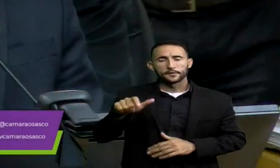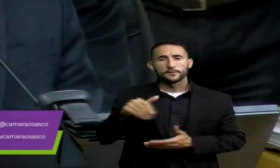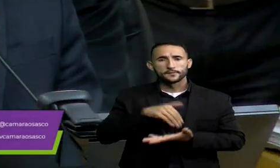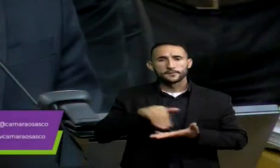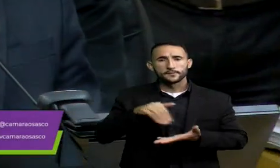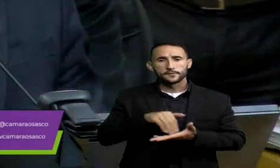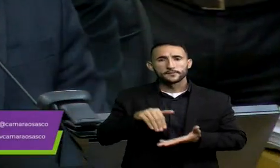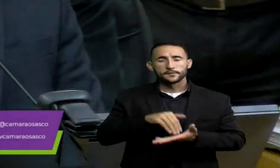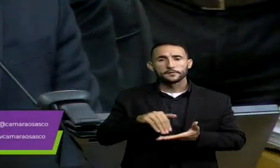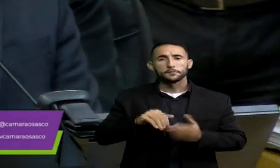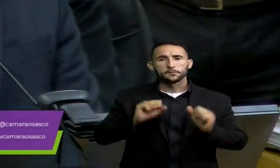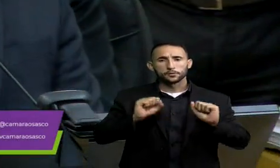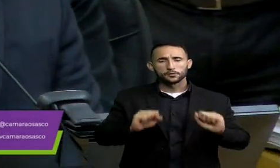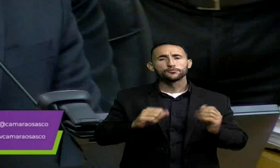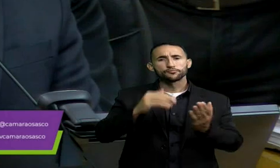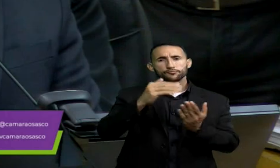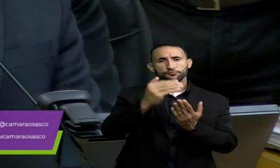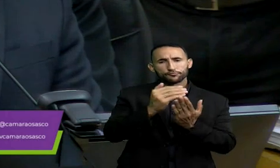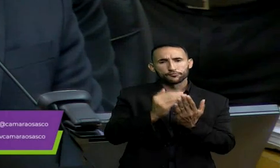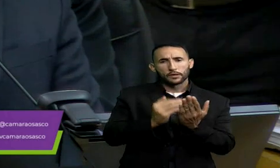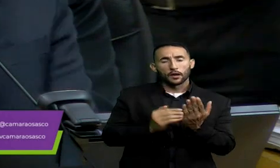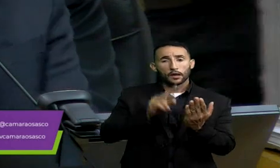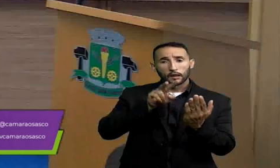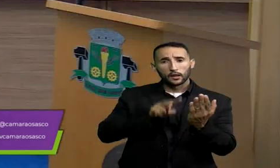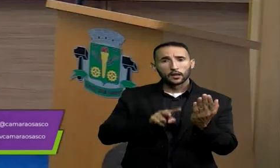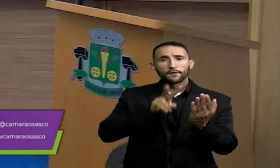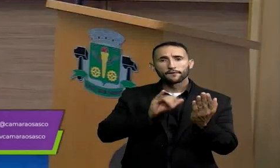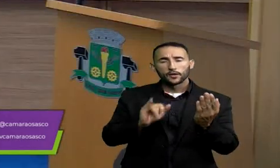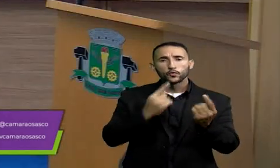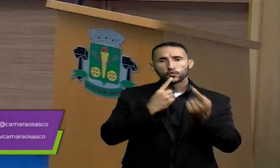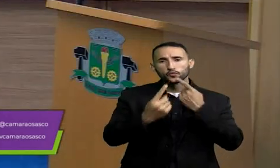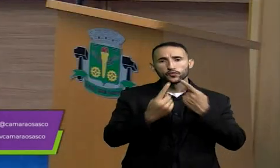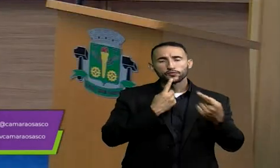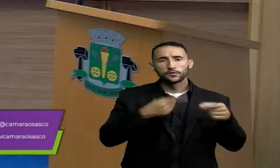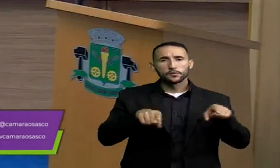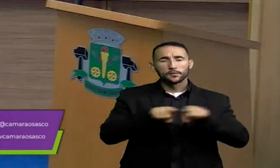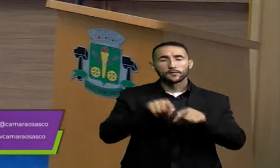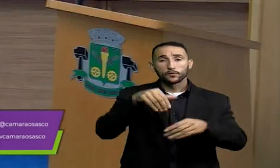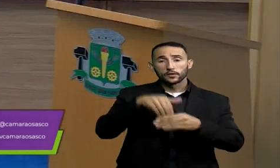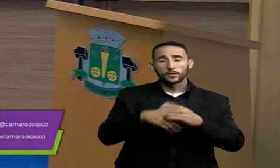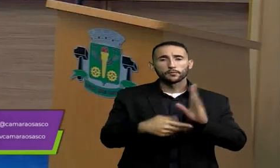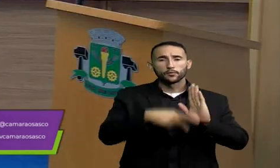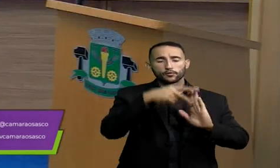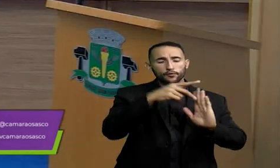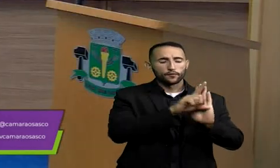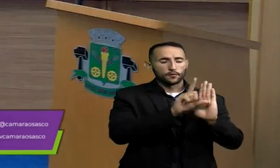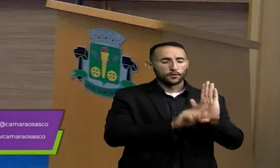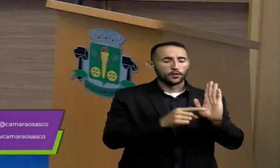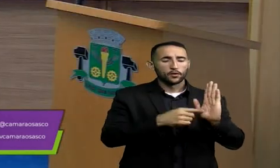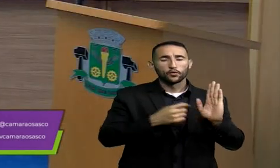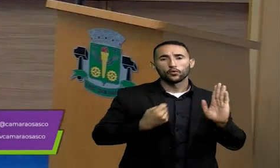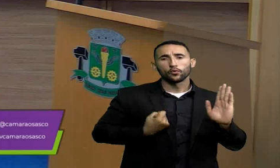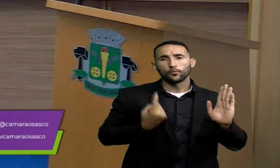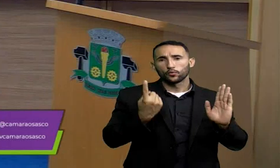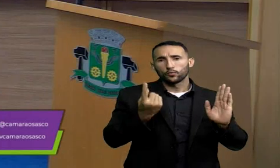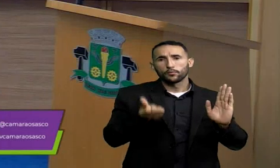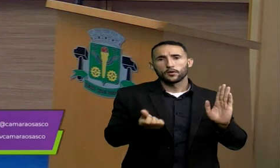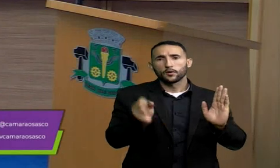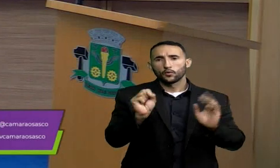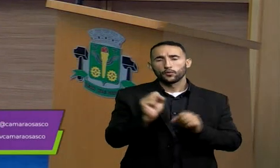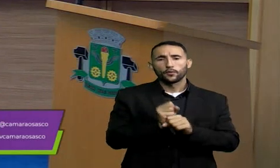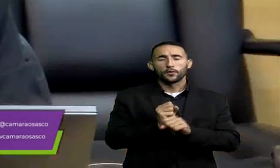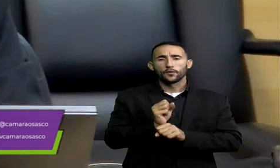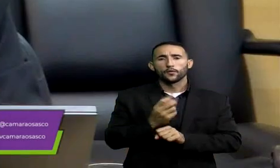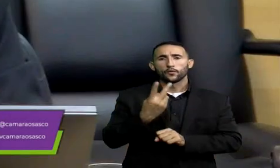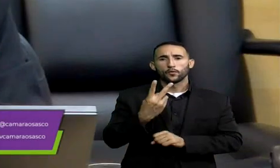proceda a leitura da matéria a ser discutida e votada projeto de lei número 168 de 2023